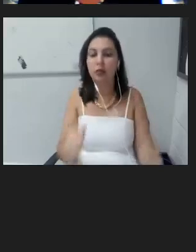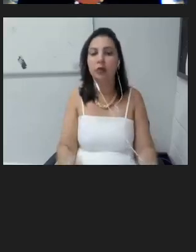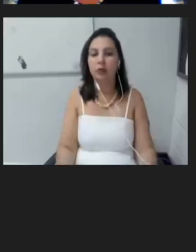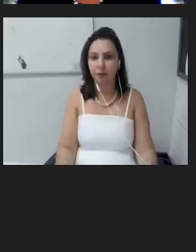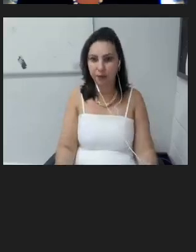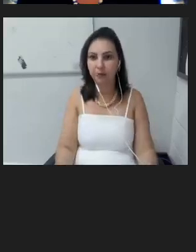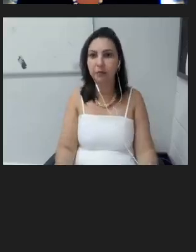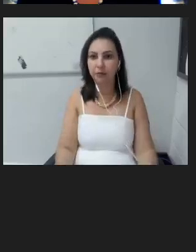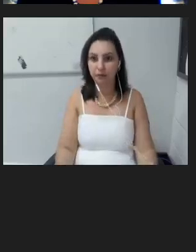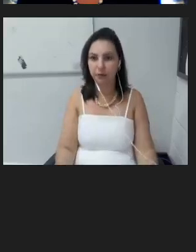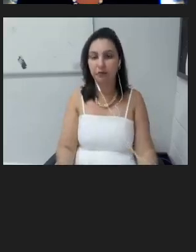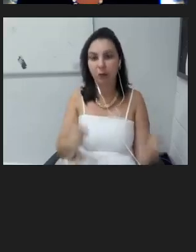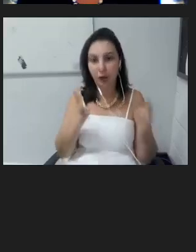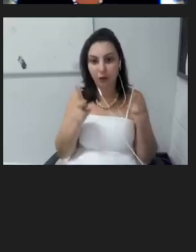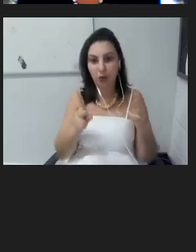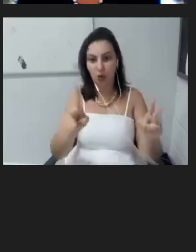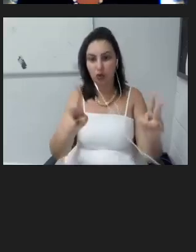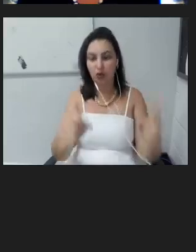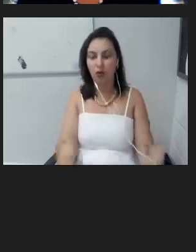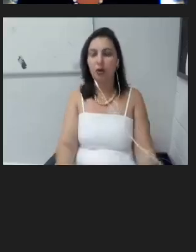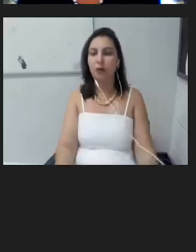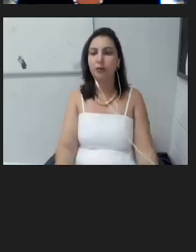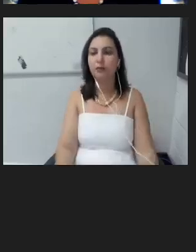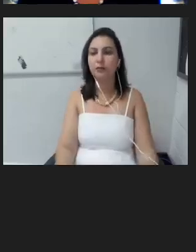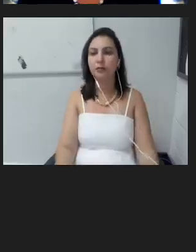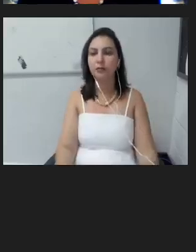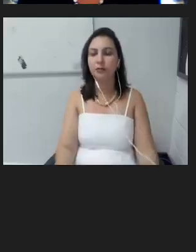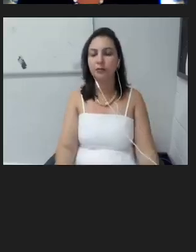Eu vou dar continuidade aqui.